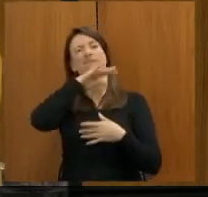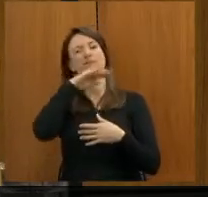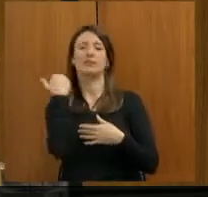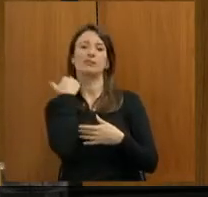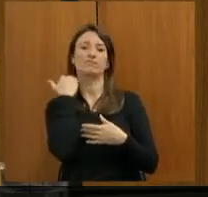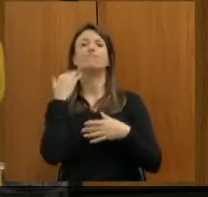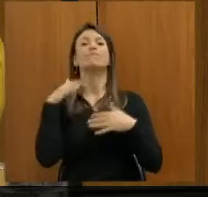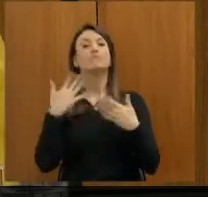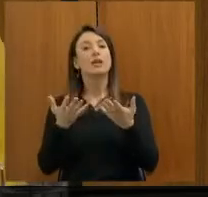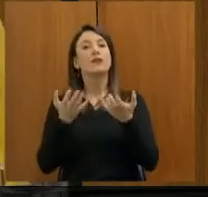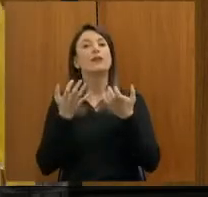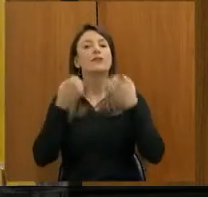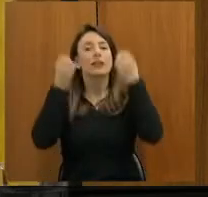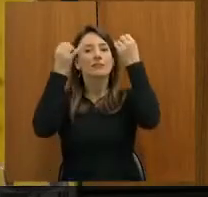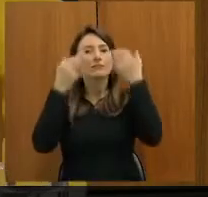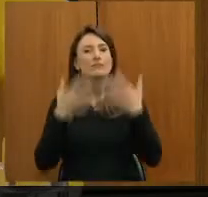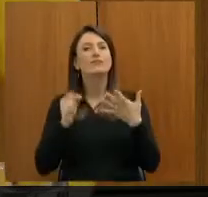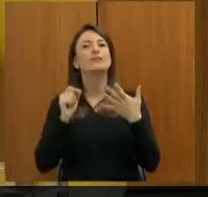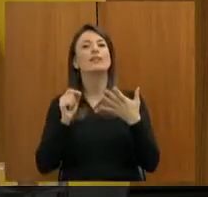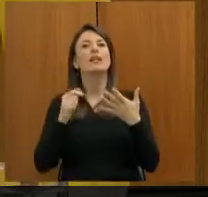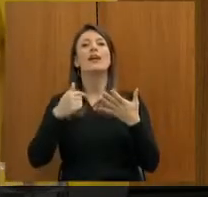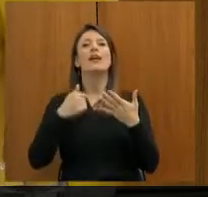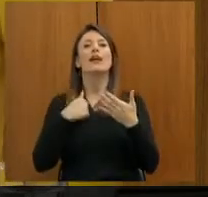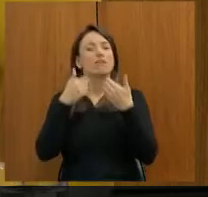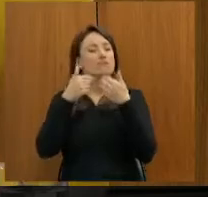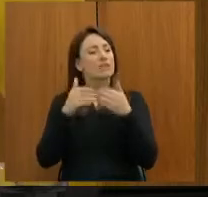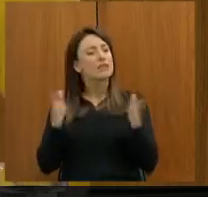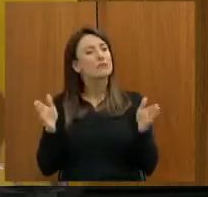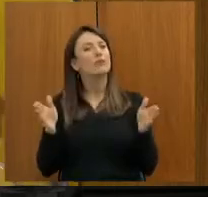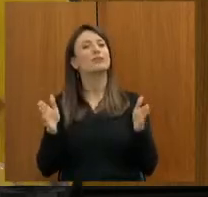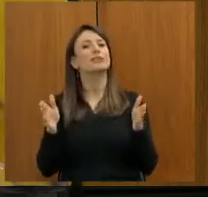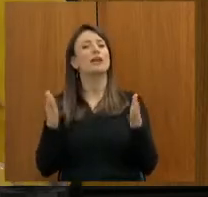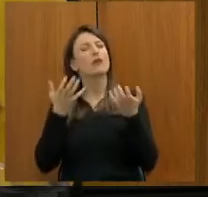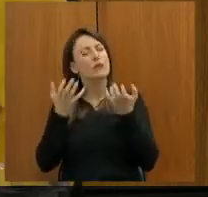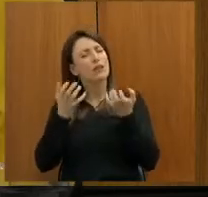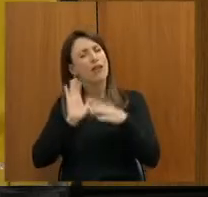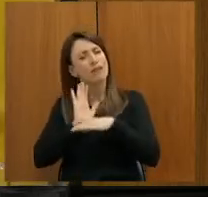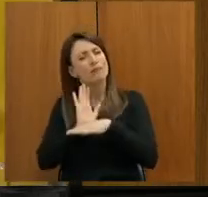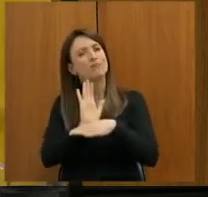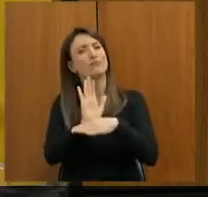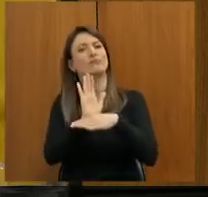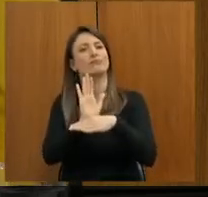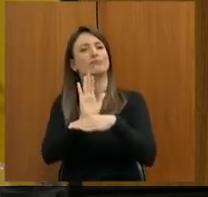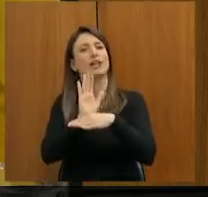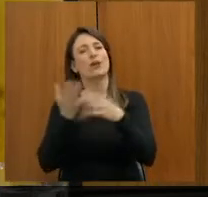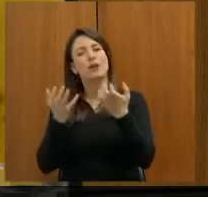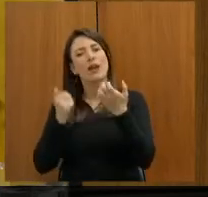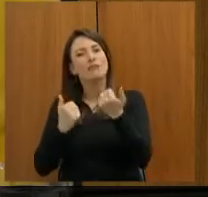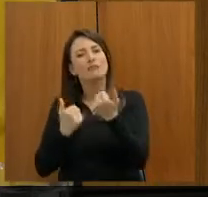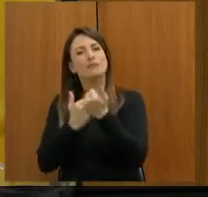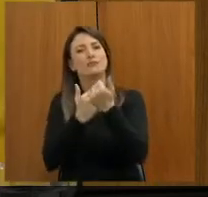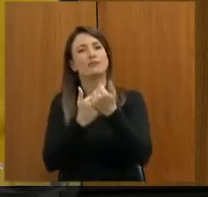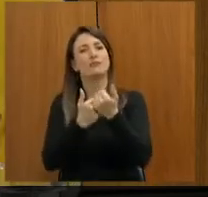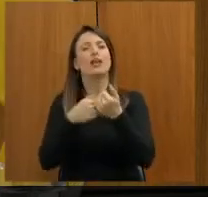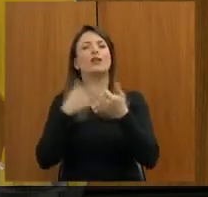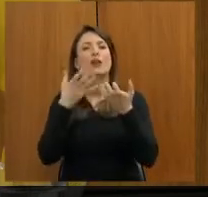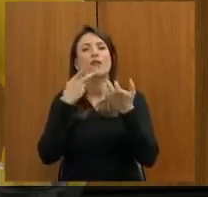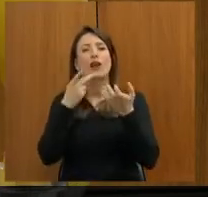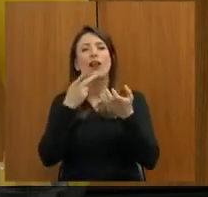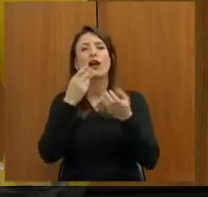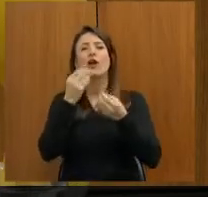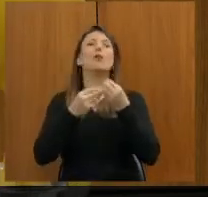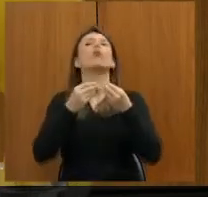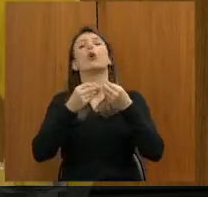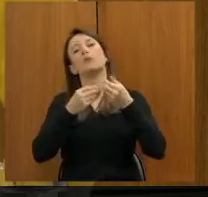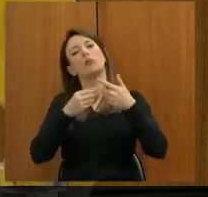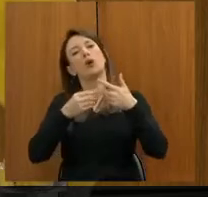quero me colocar aqui à disposição para Colaborar eu quero falar do Poder Judiciário de